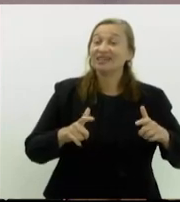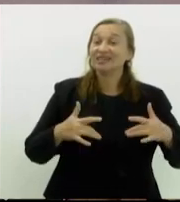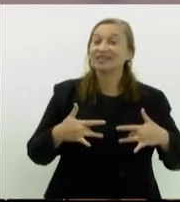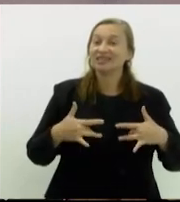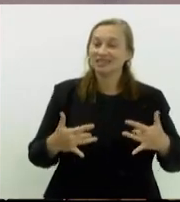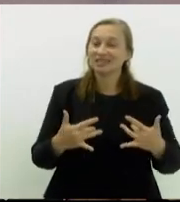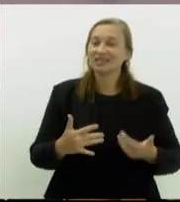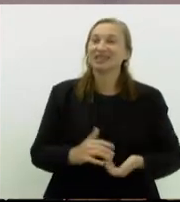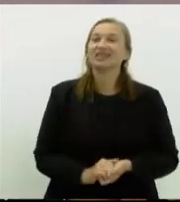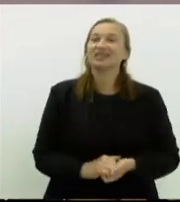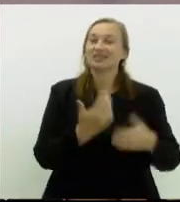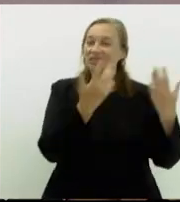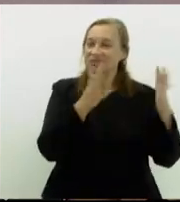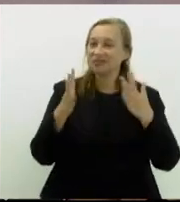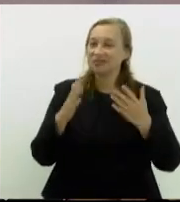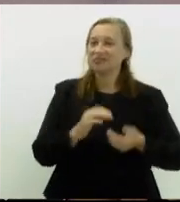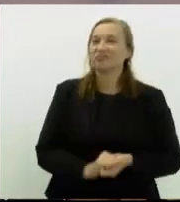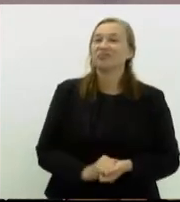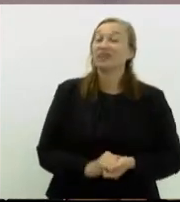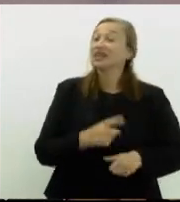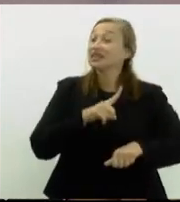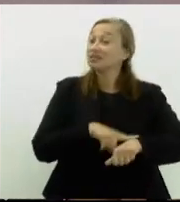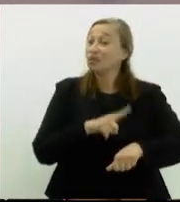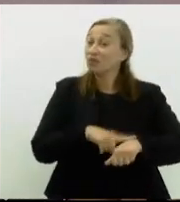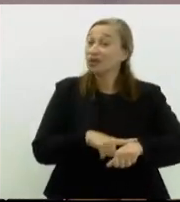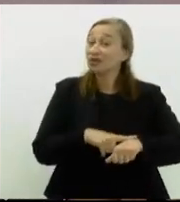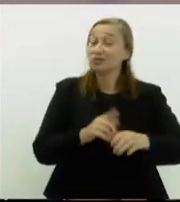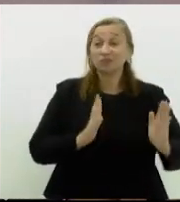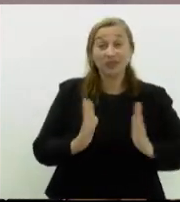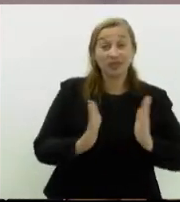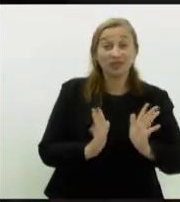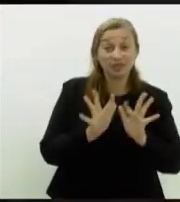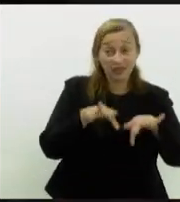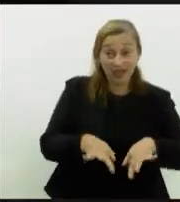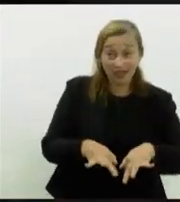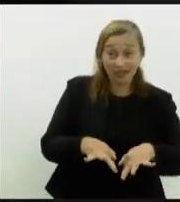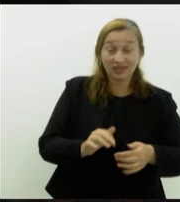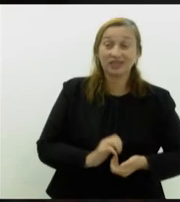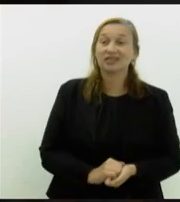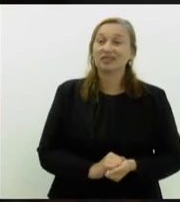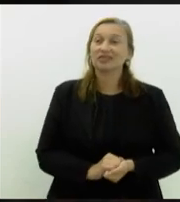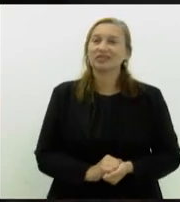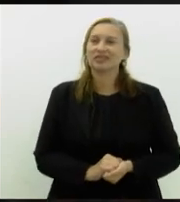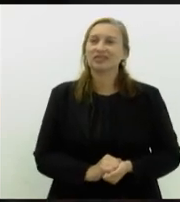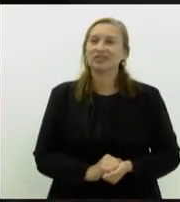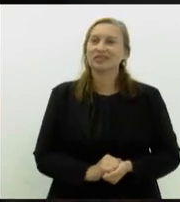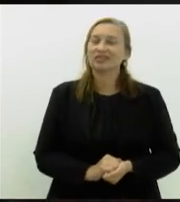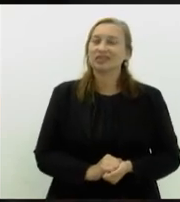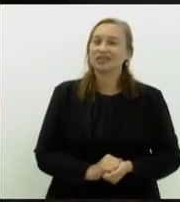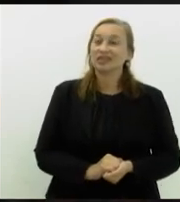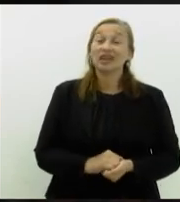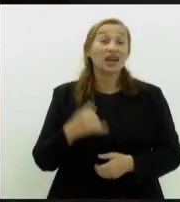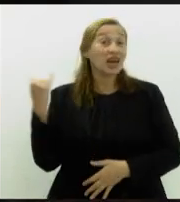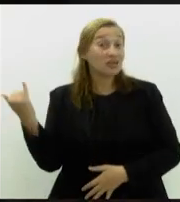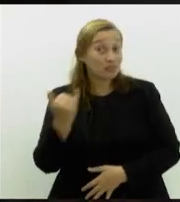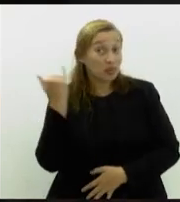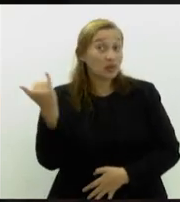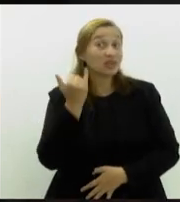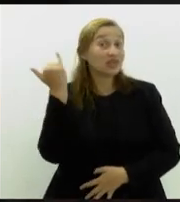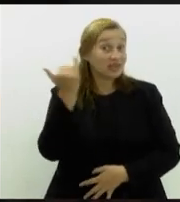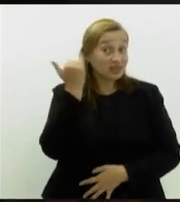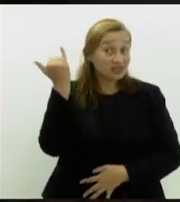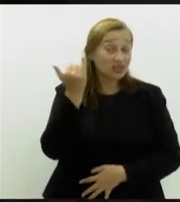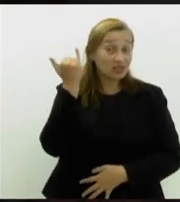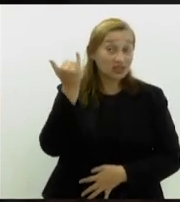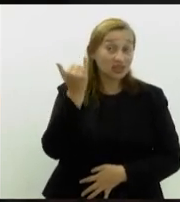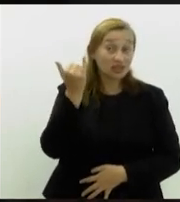Casa do Povo. Nós estamos, nesse momento, no expediente final, expediente esse, que é importante, onde os